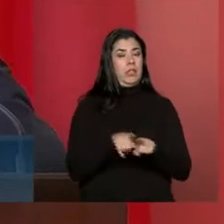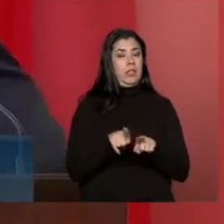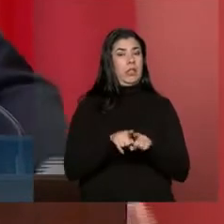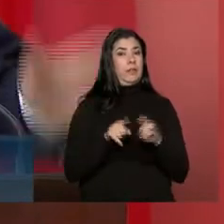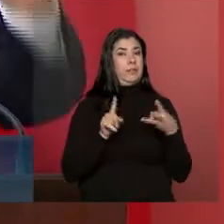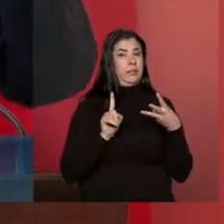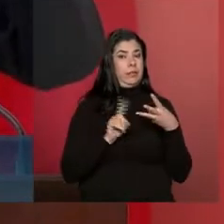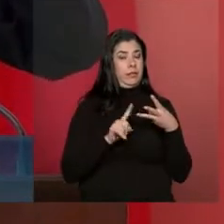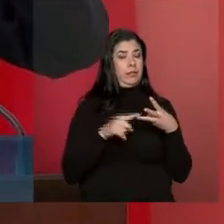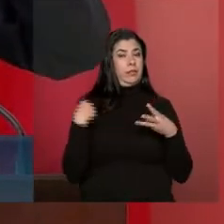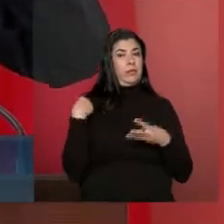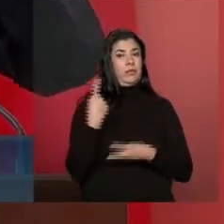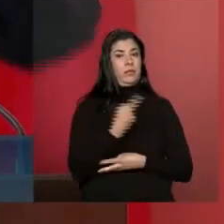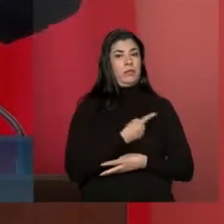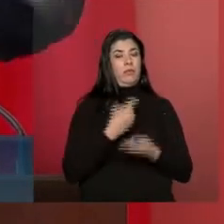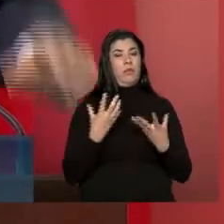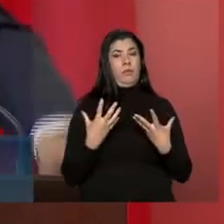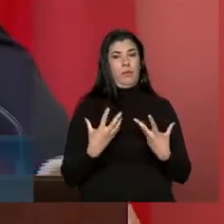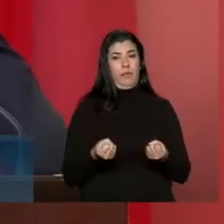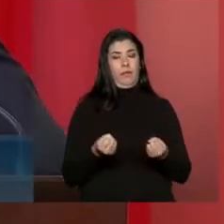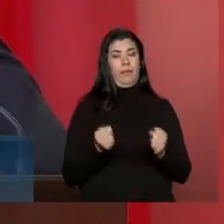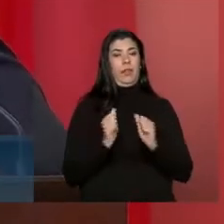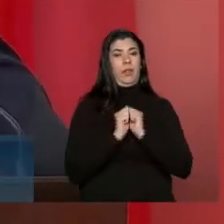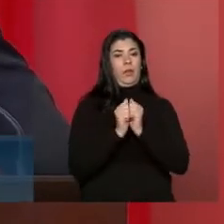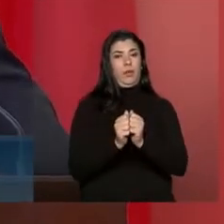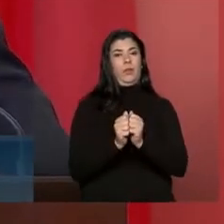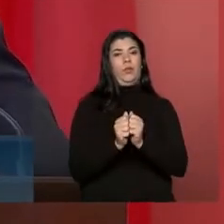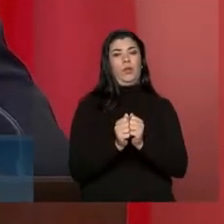lugar, nós vamos